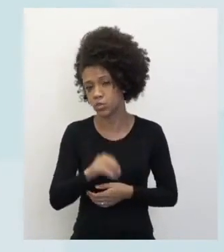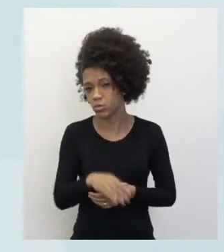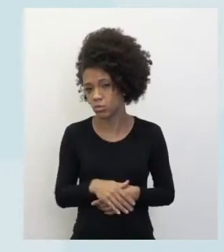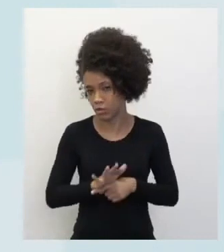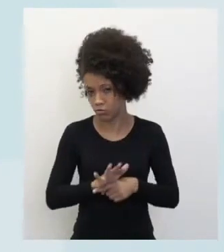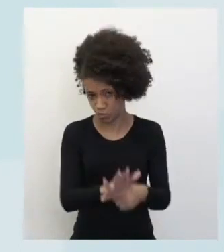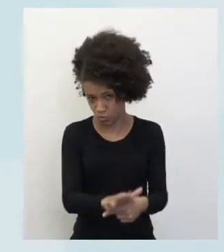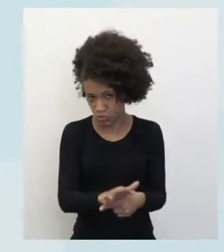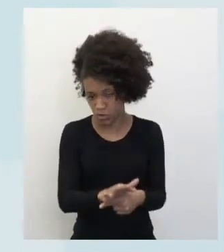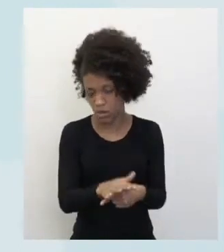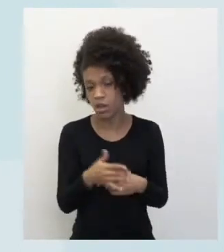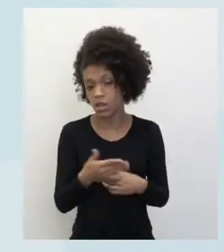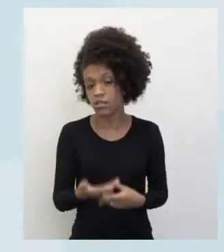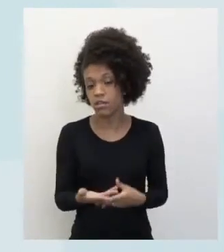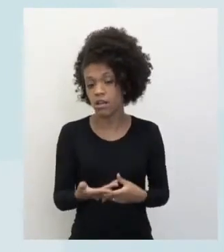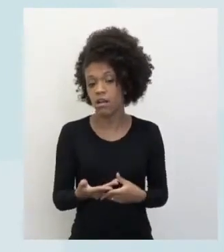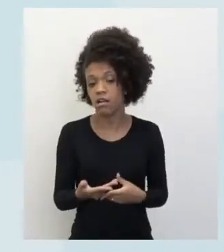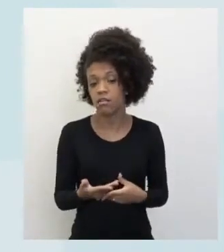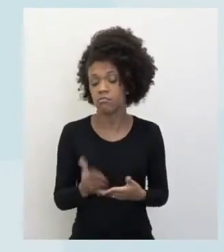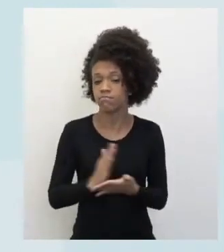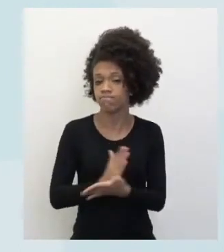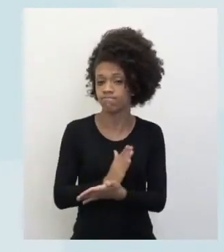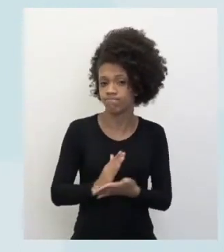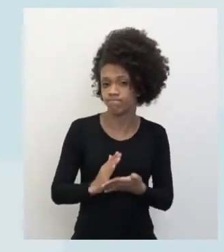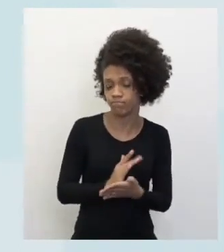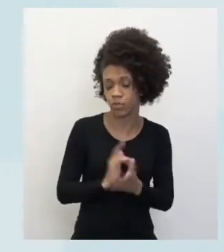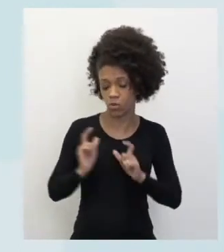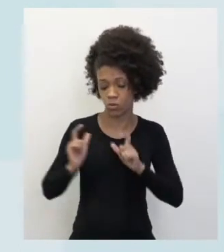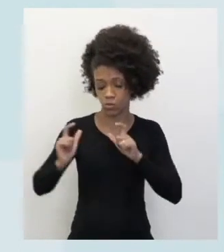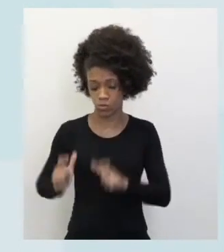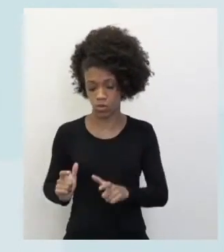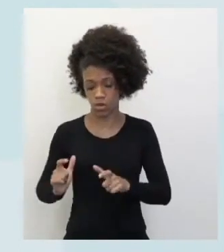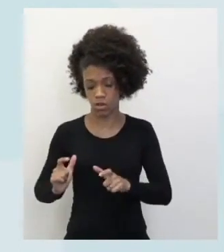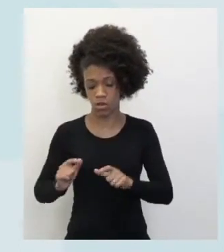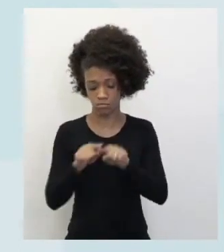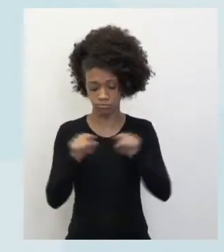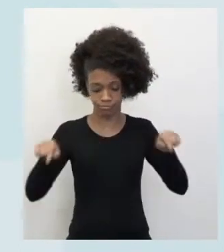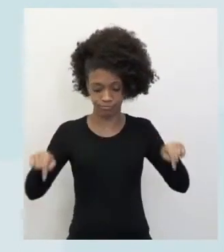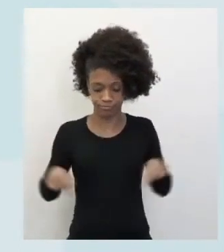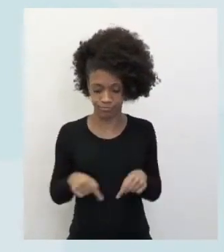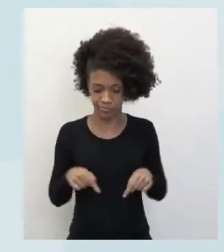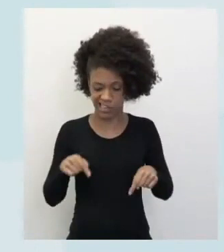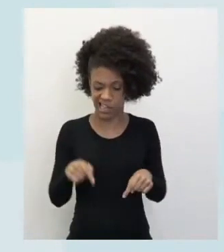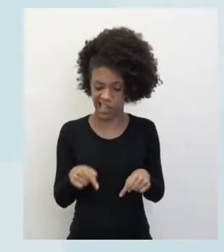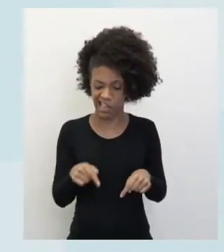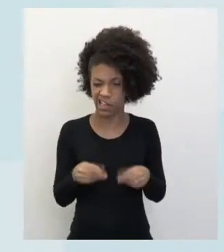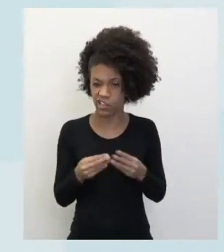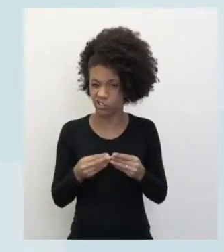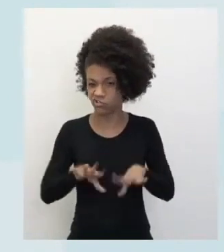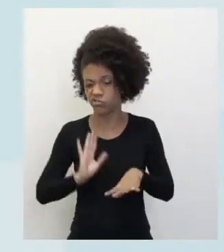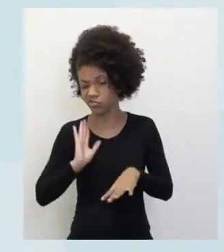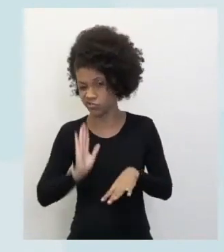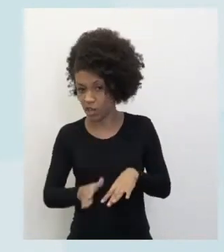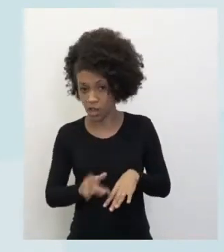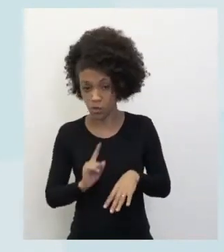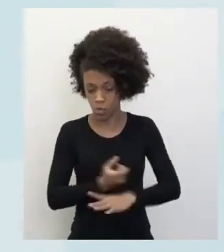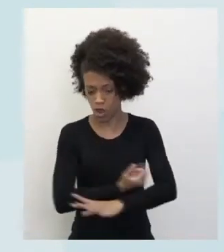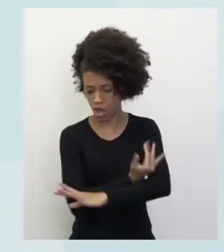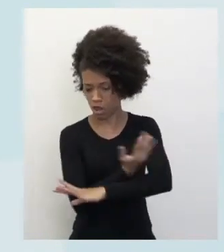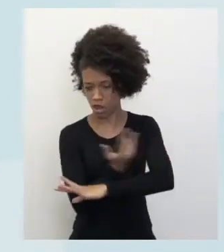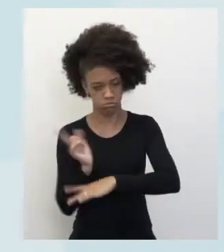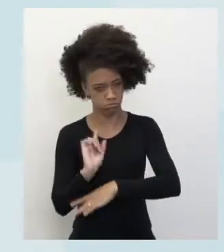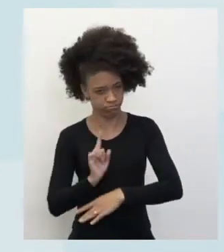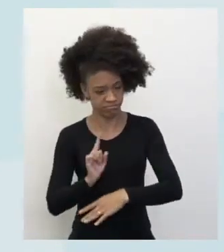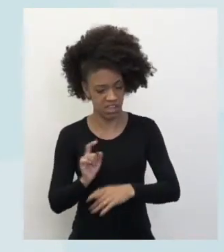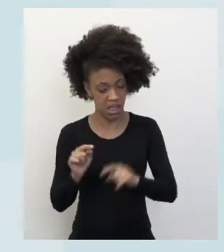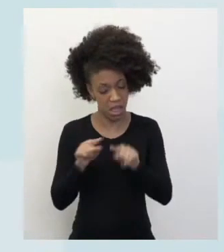a entrega vitalícia de uma faixa de terra precária, ou seja, não é uma terra fértil, boa, produtiva, é uma terra